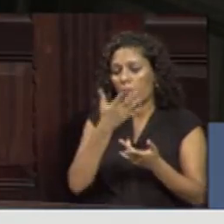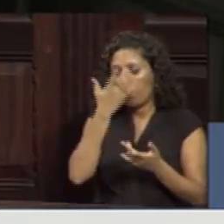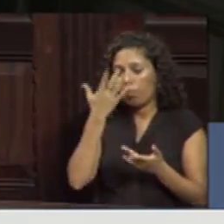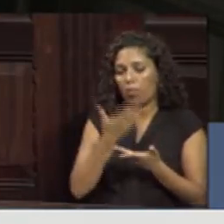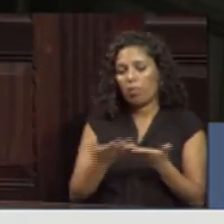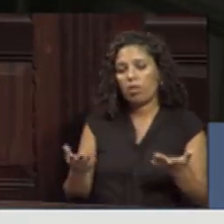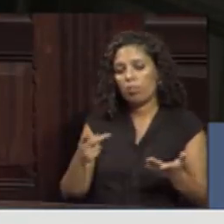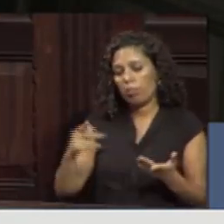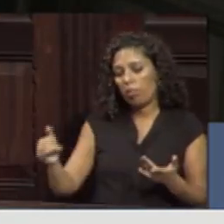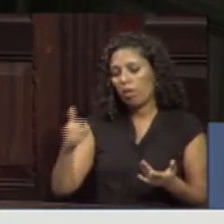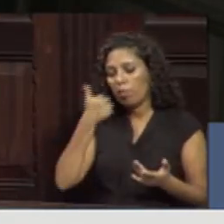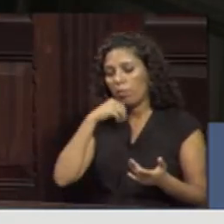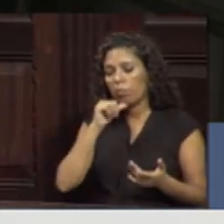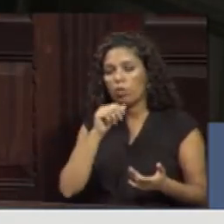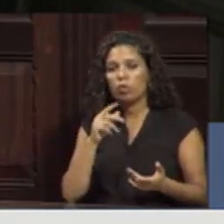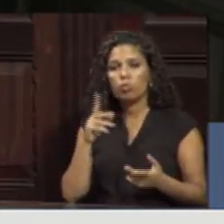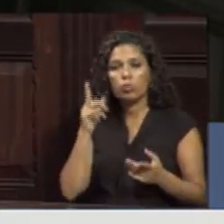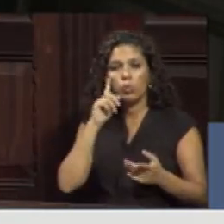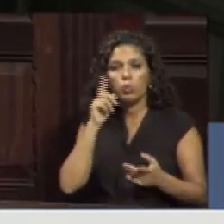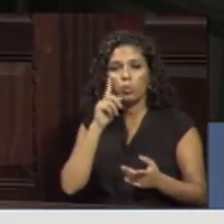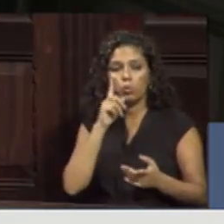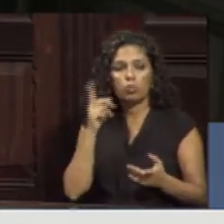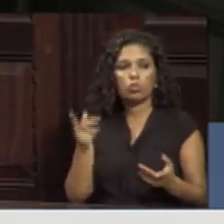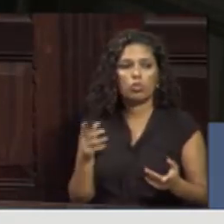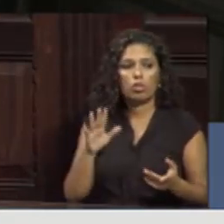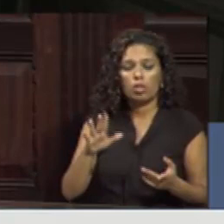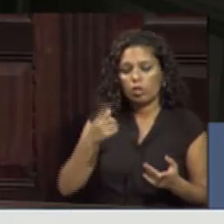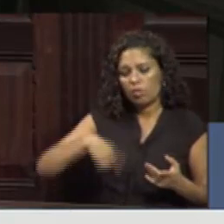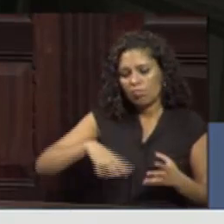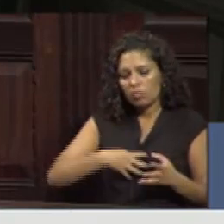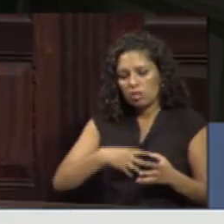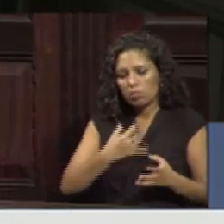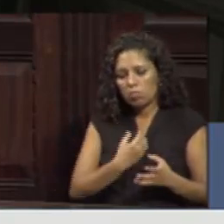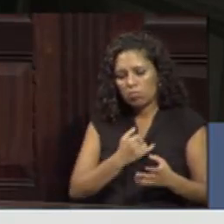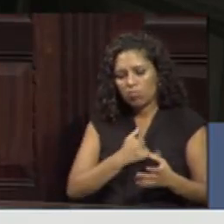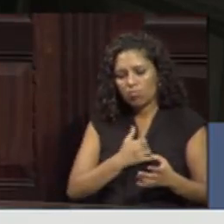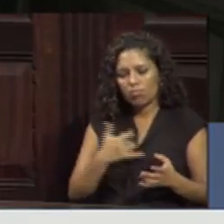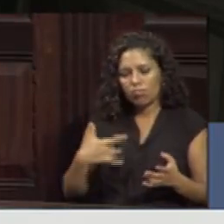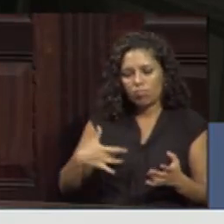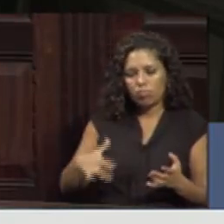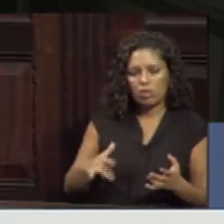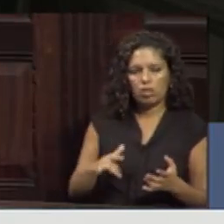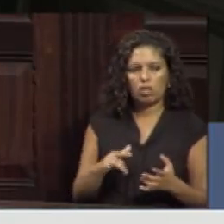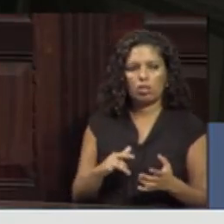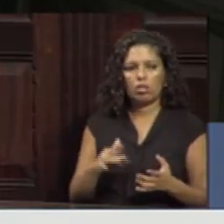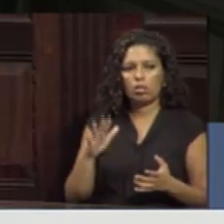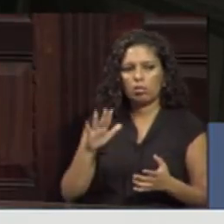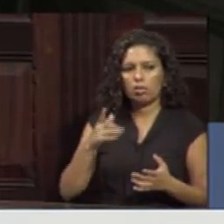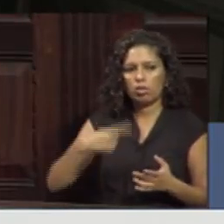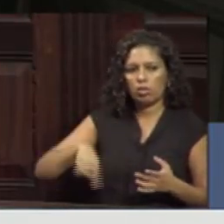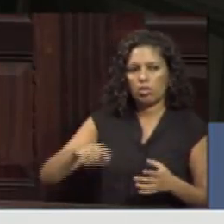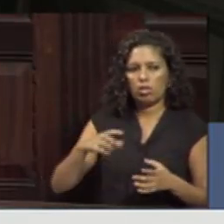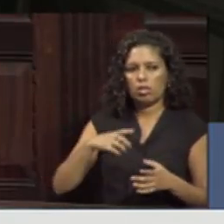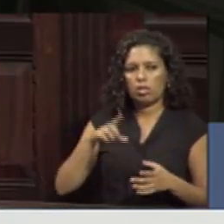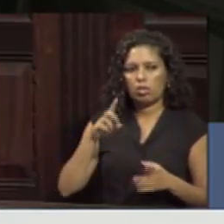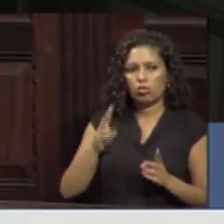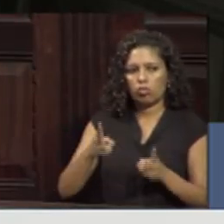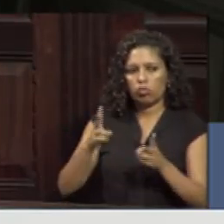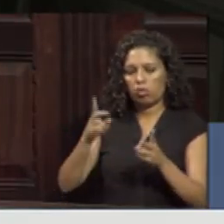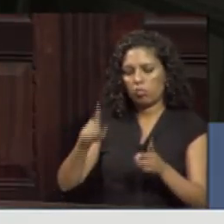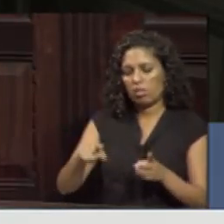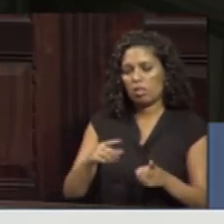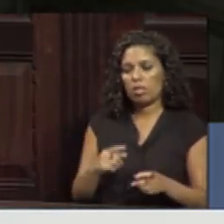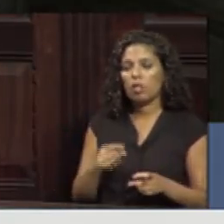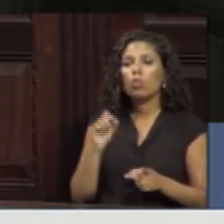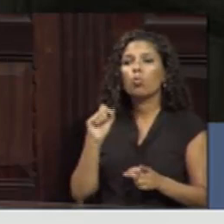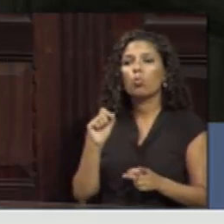isso nos dói, nos choca e nos machuca, porque nós estamos aqui também, deputado Wagner Montes, para proteger e velar pela segurança e